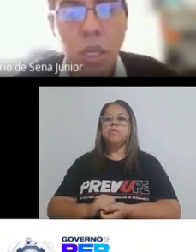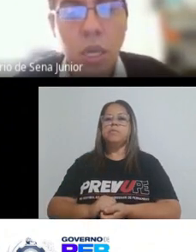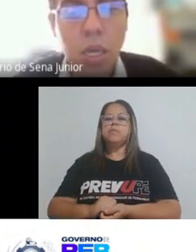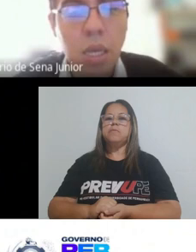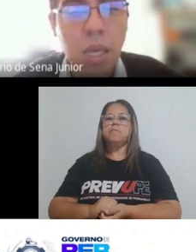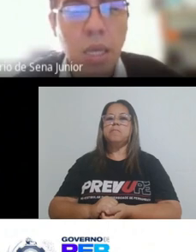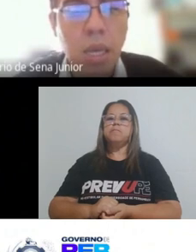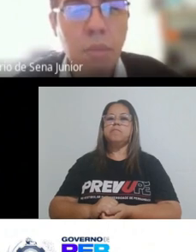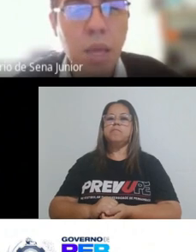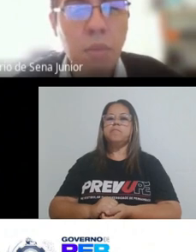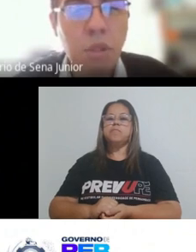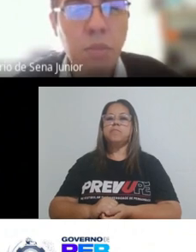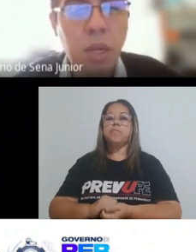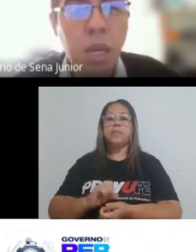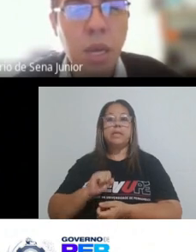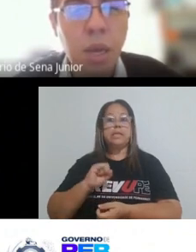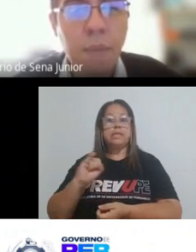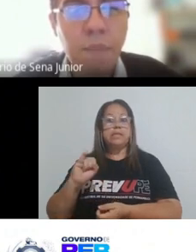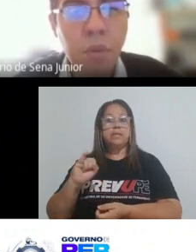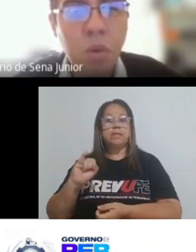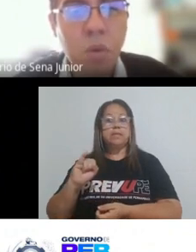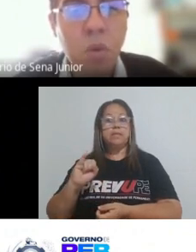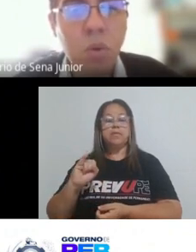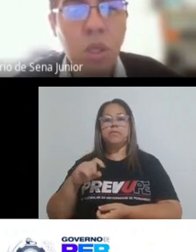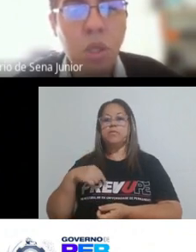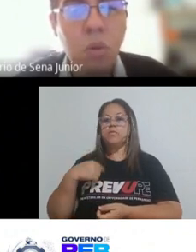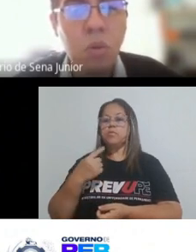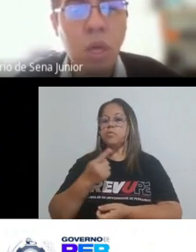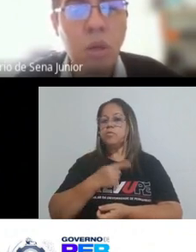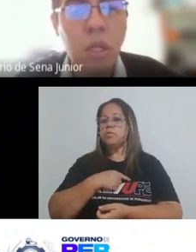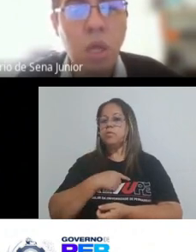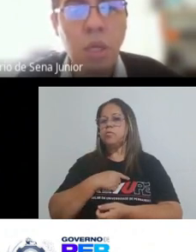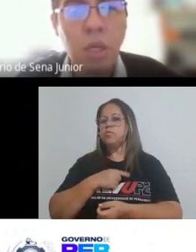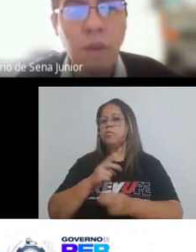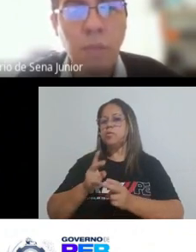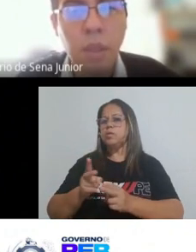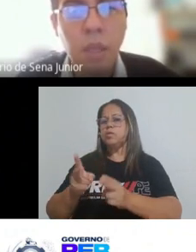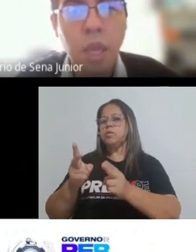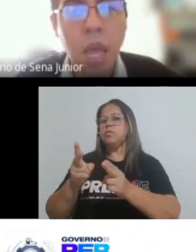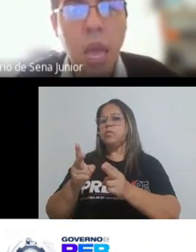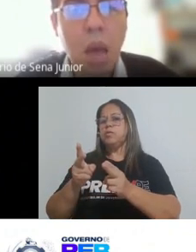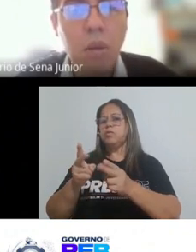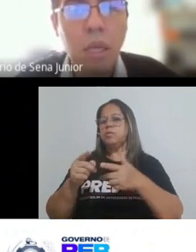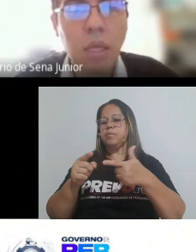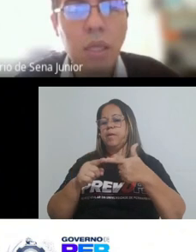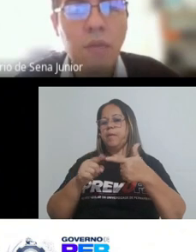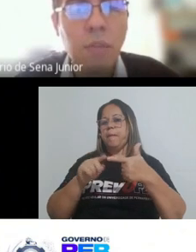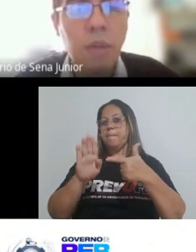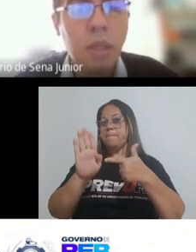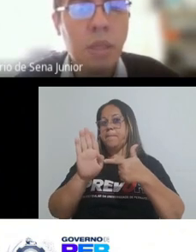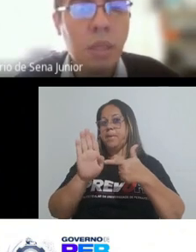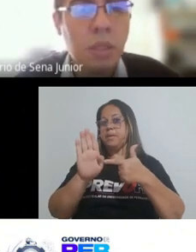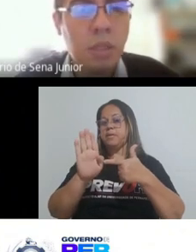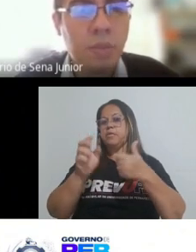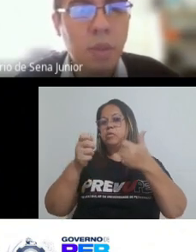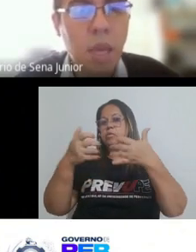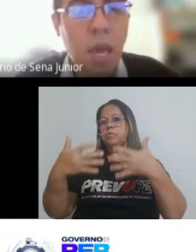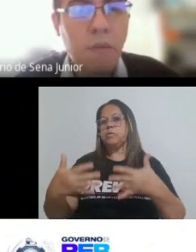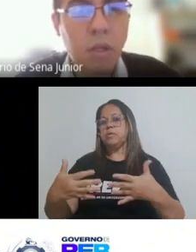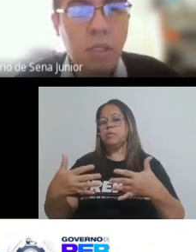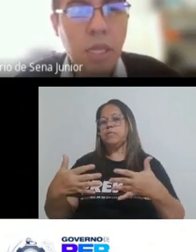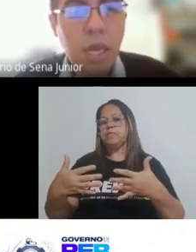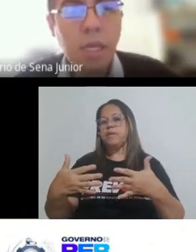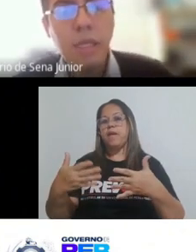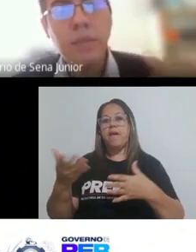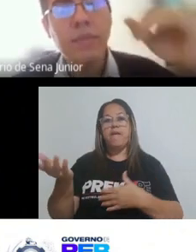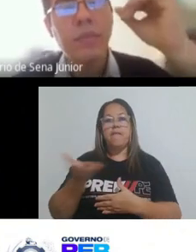Se encaminharmos para o conteúdo da alternativa B, a alternativa B diz a